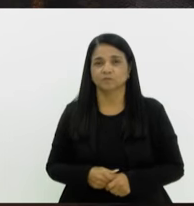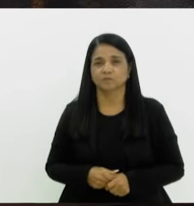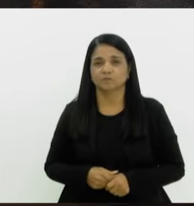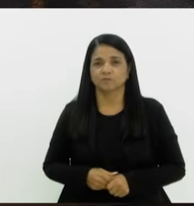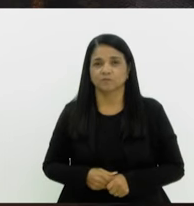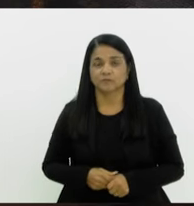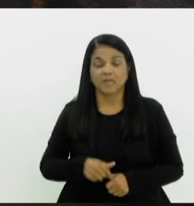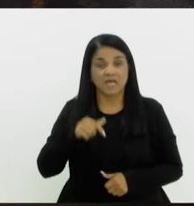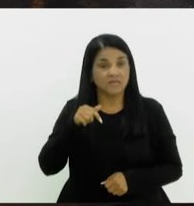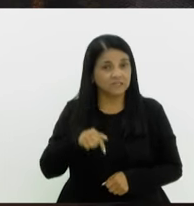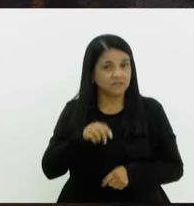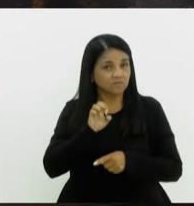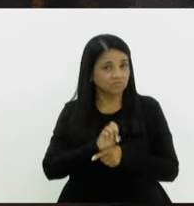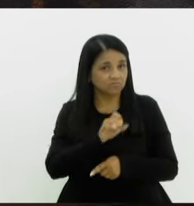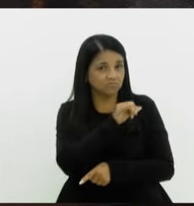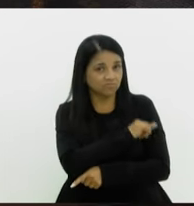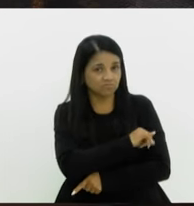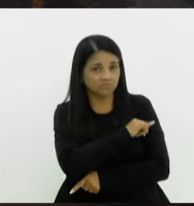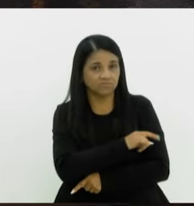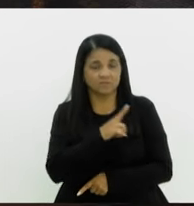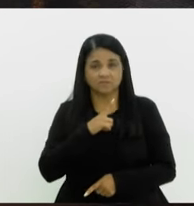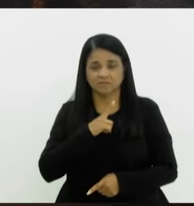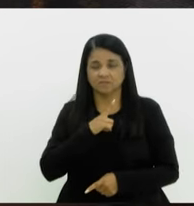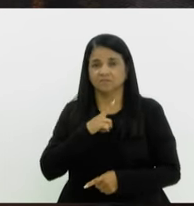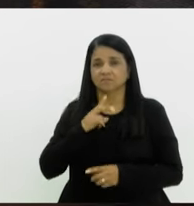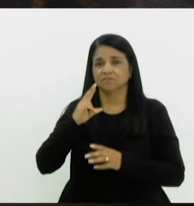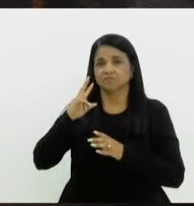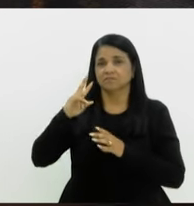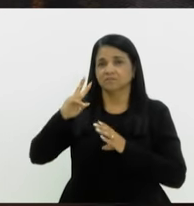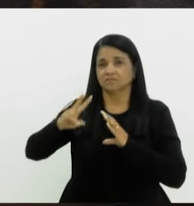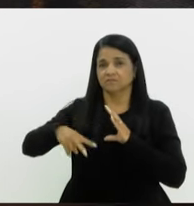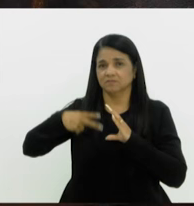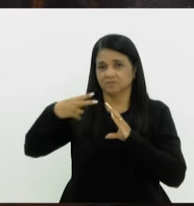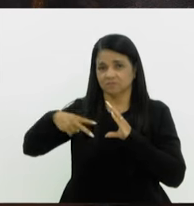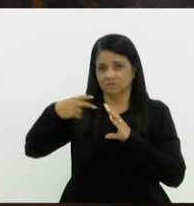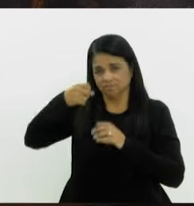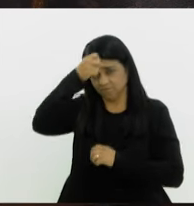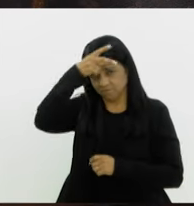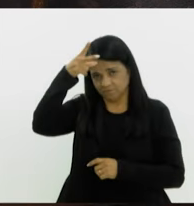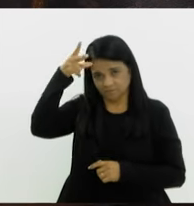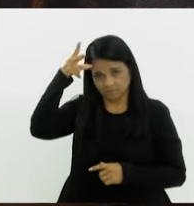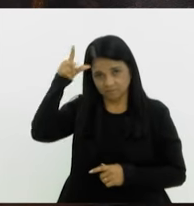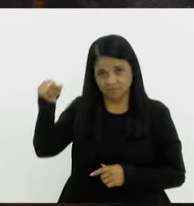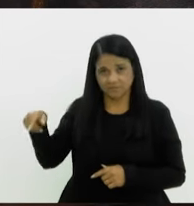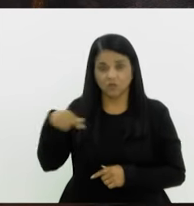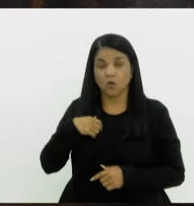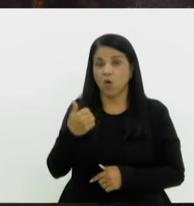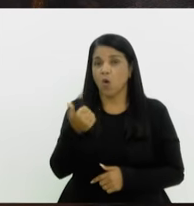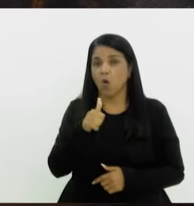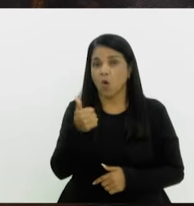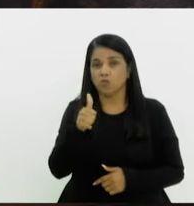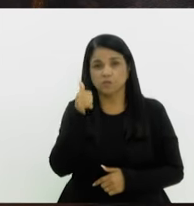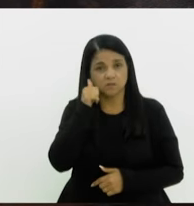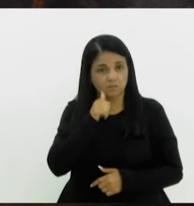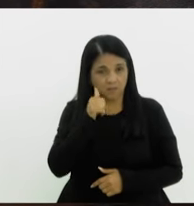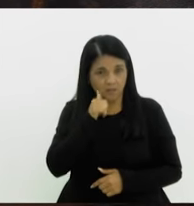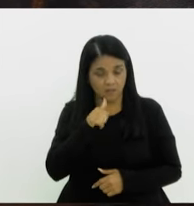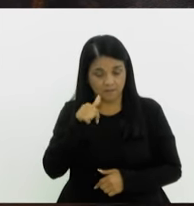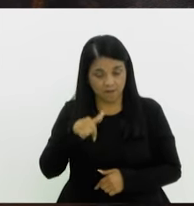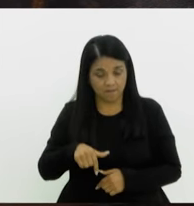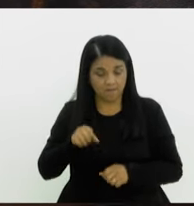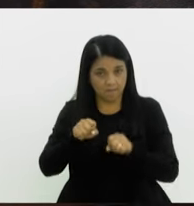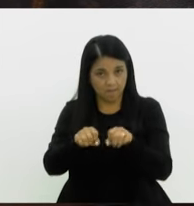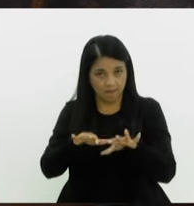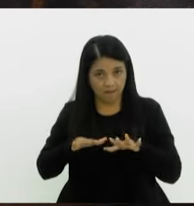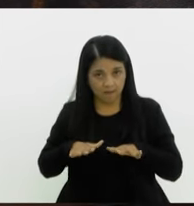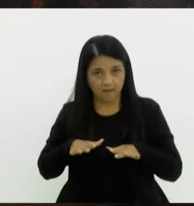aqui no Rio de Janeiro a gente tem na Câmara Municipal 11 mulheres na lerde também 11